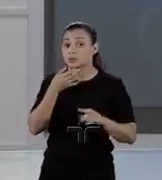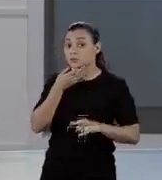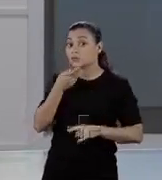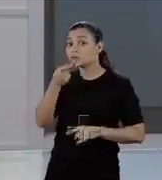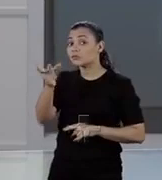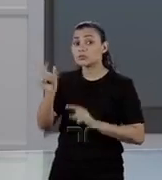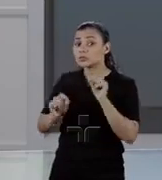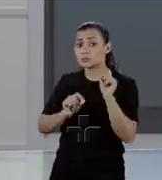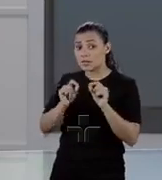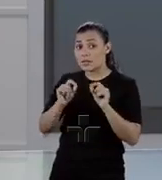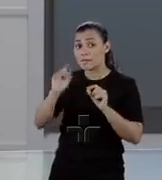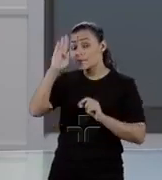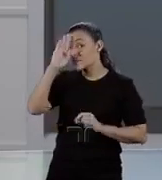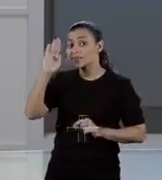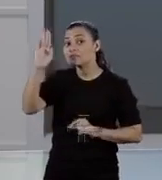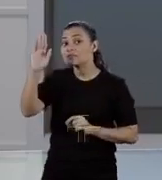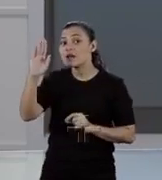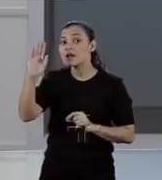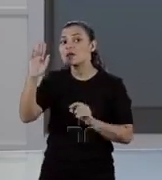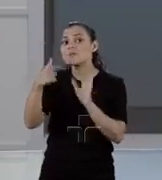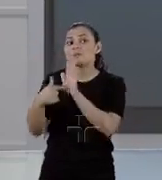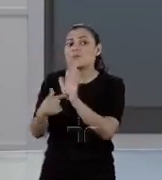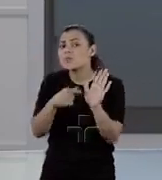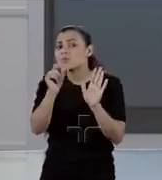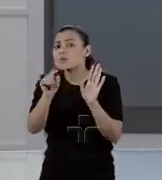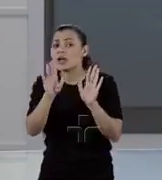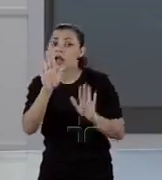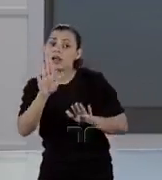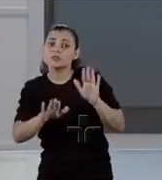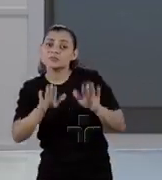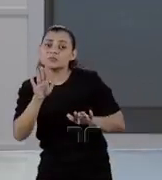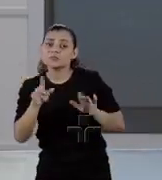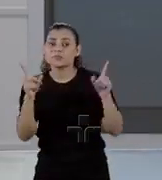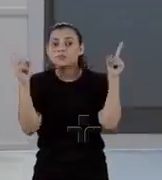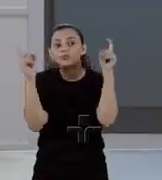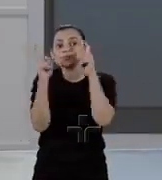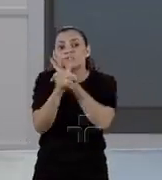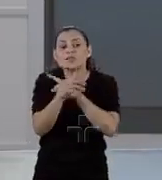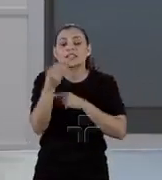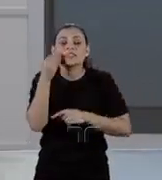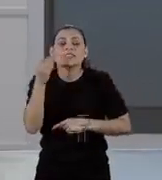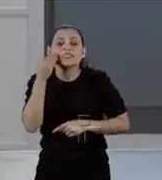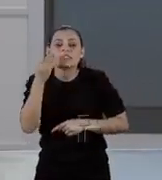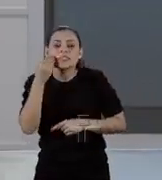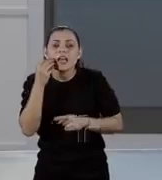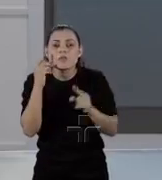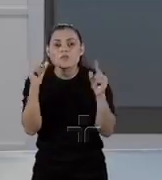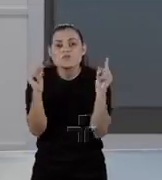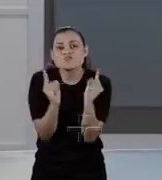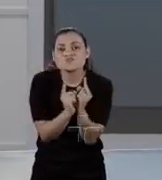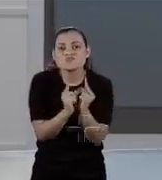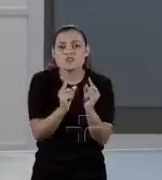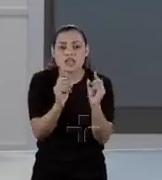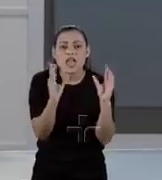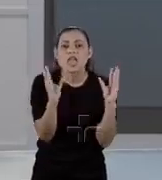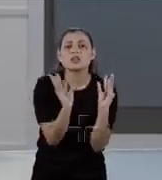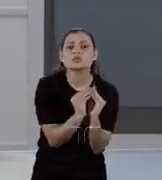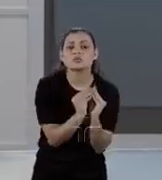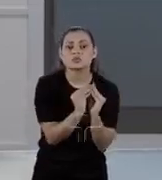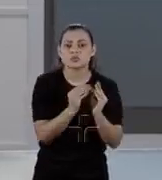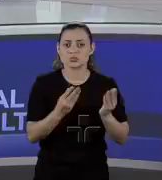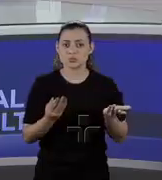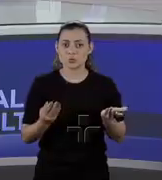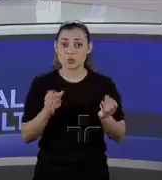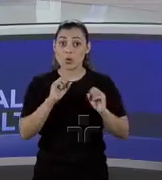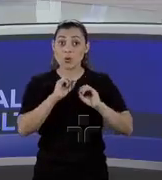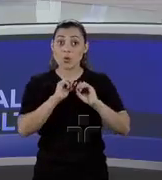a coisa mais evidente é, às vezes, uma dificuldade de estabelecer certas sínteses, se expressar de uma